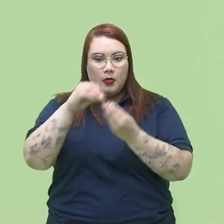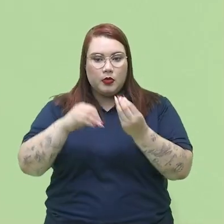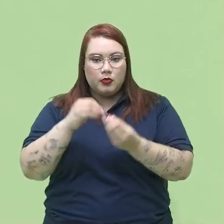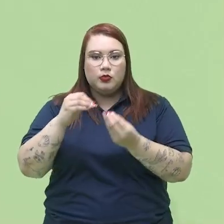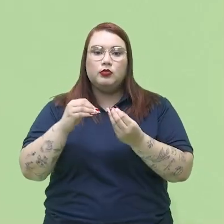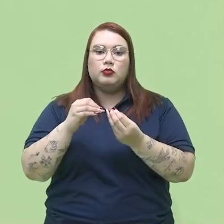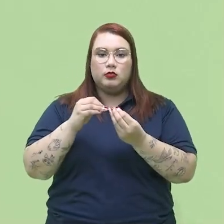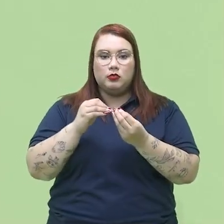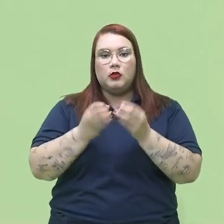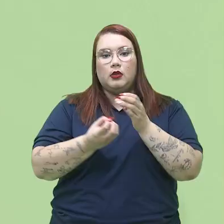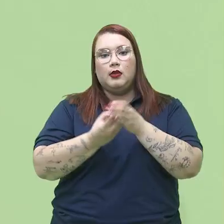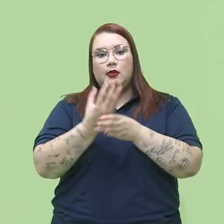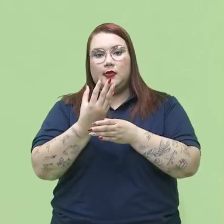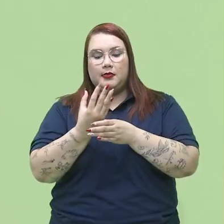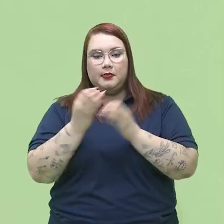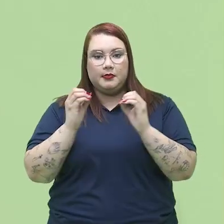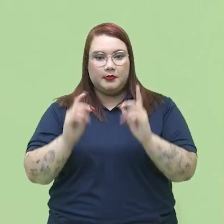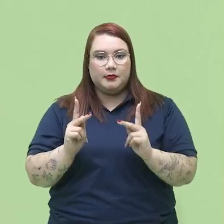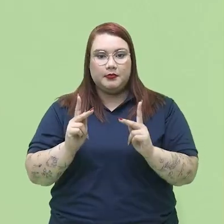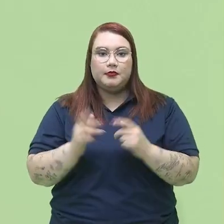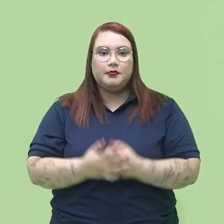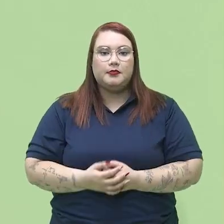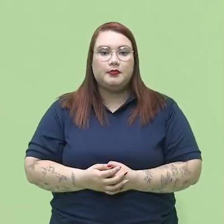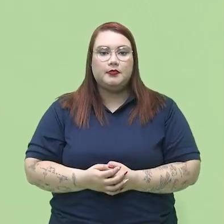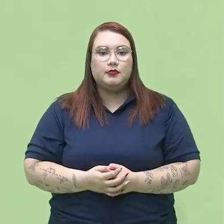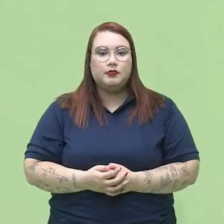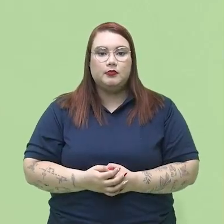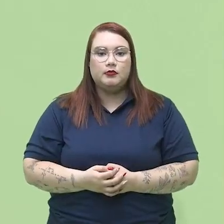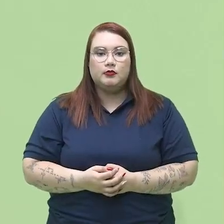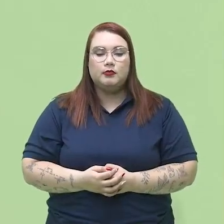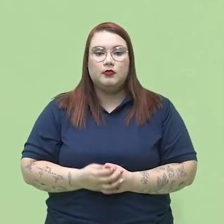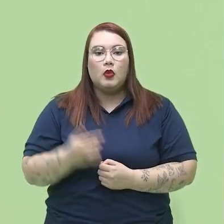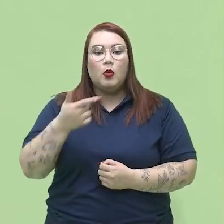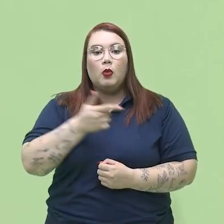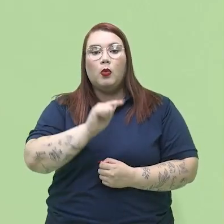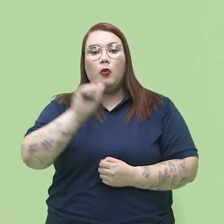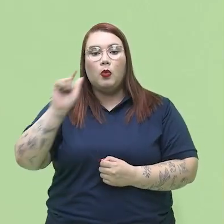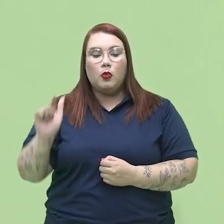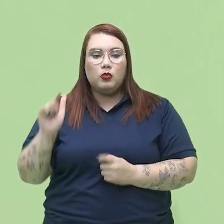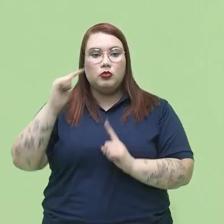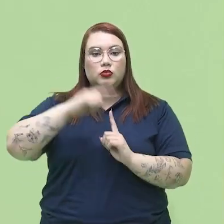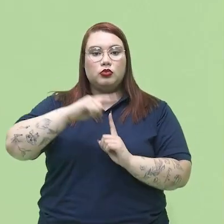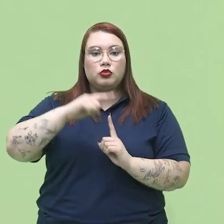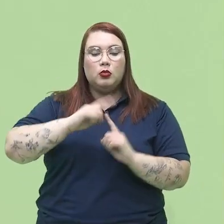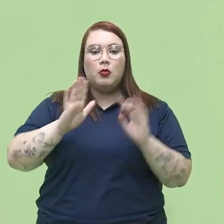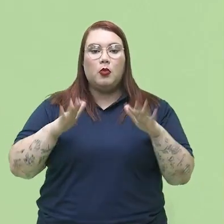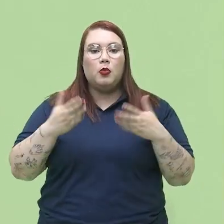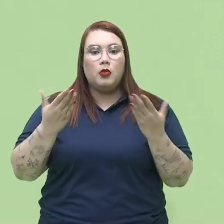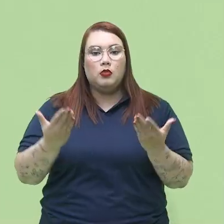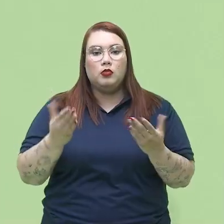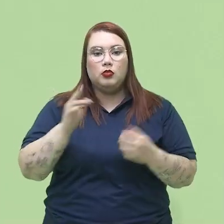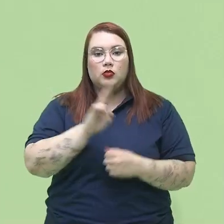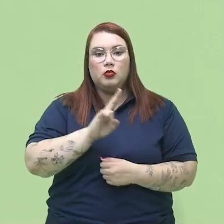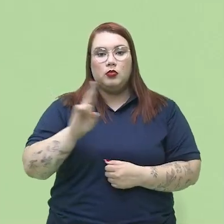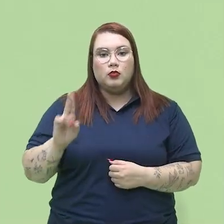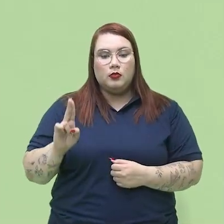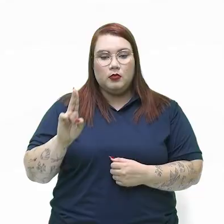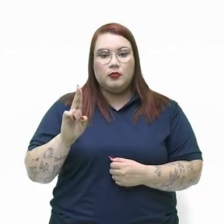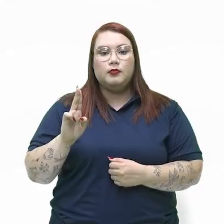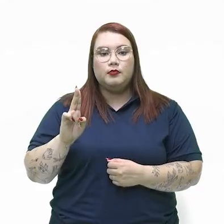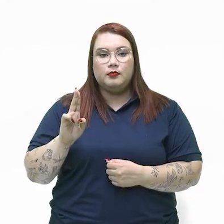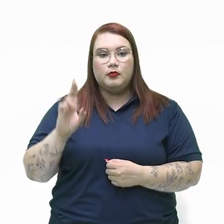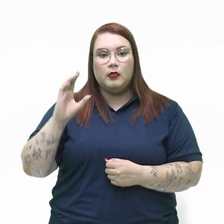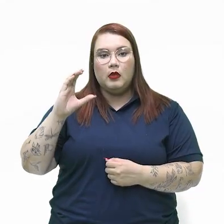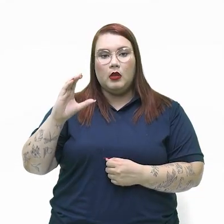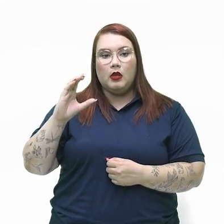para formar esse cariótipo, tá bom? Temos uma outra síndrome, essa síndrome é chamada de